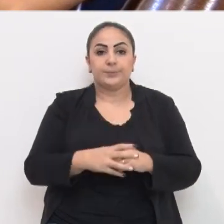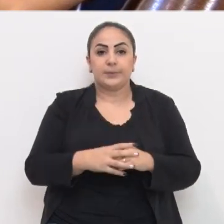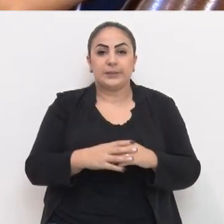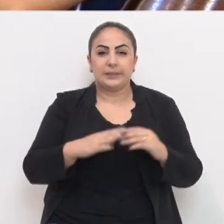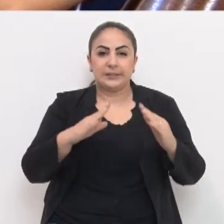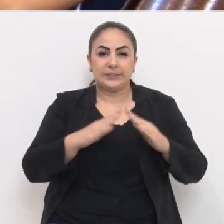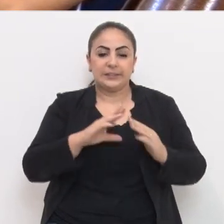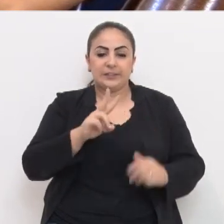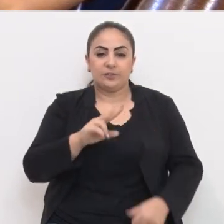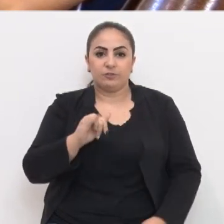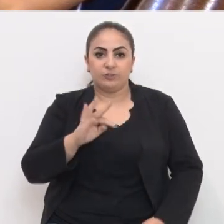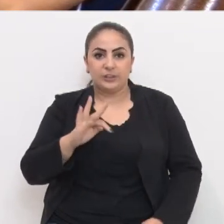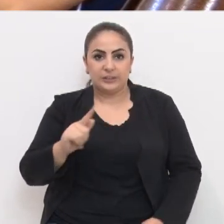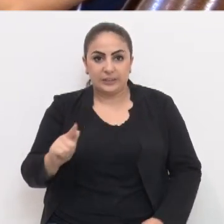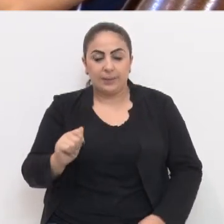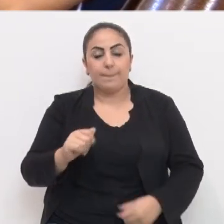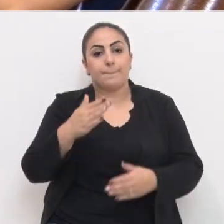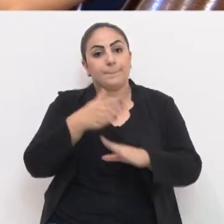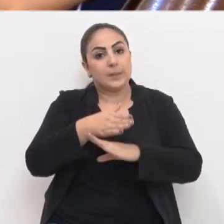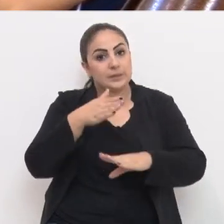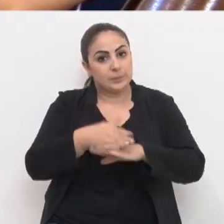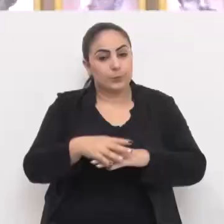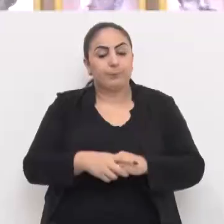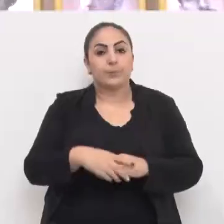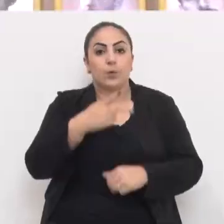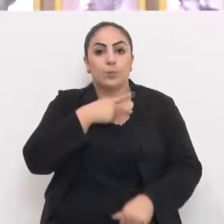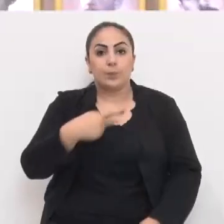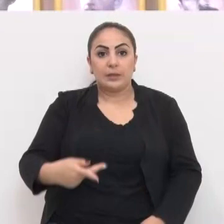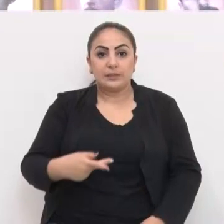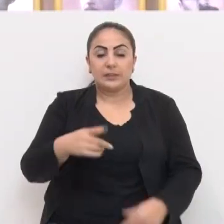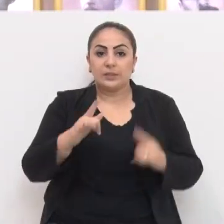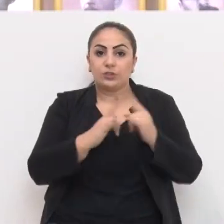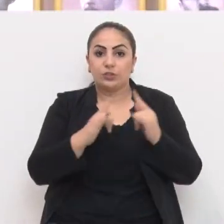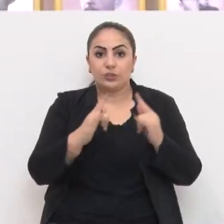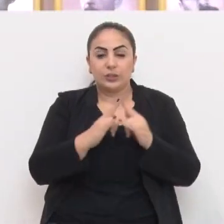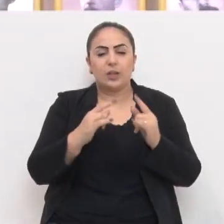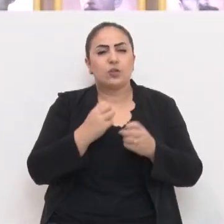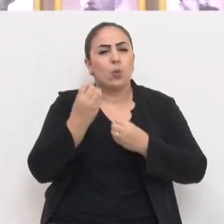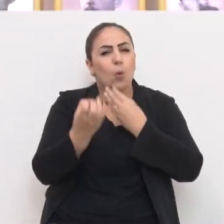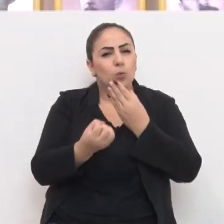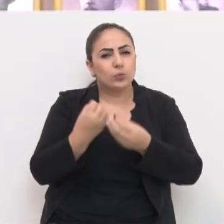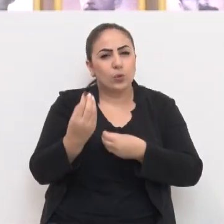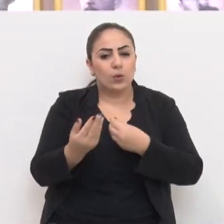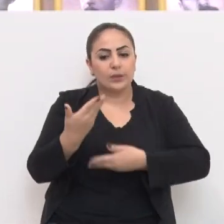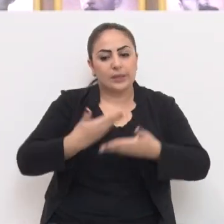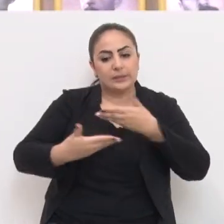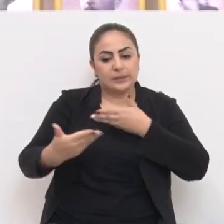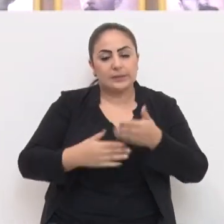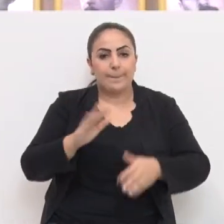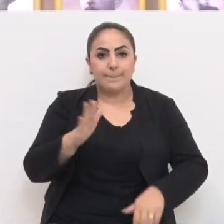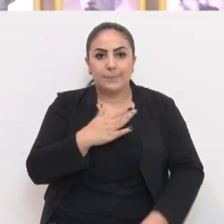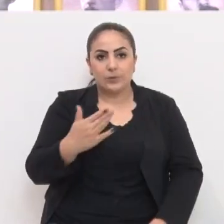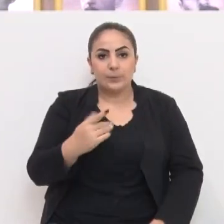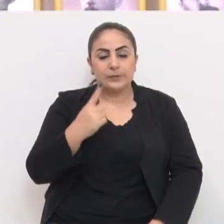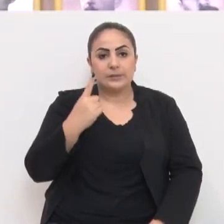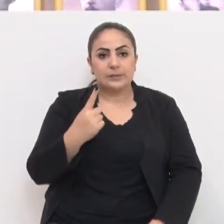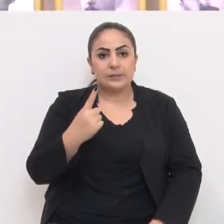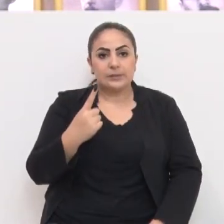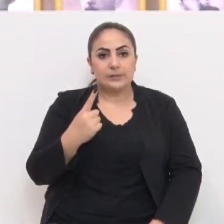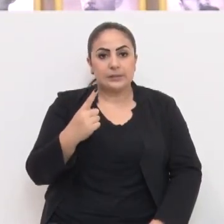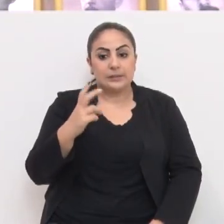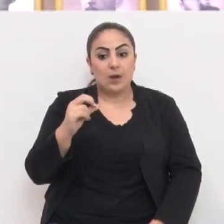a Casa Vita foi uma das participantes. O presidente da entidade contou que atende cerca de